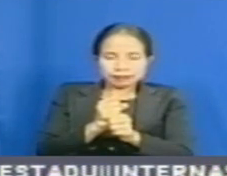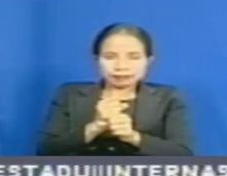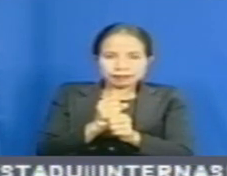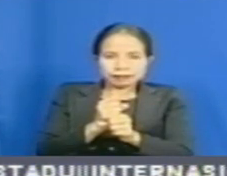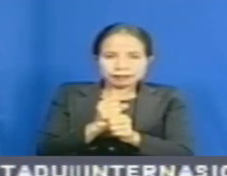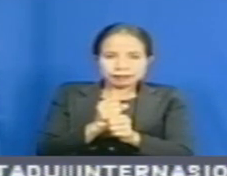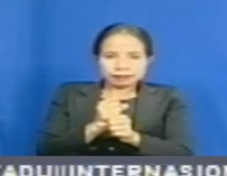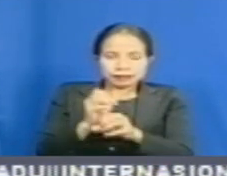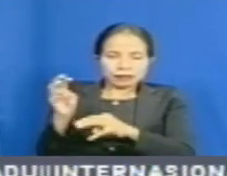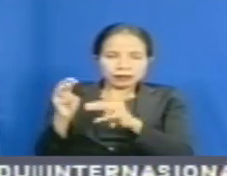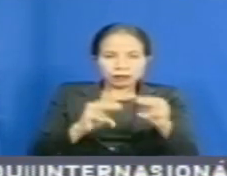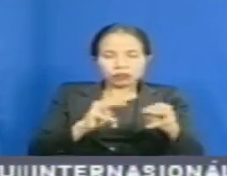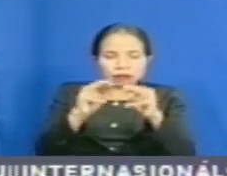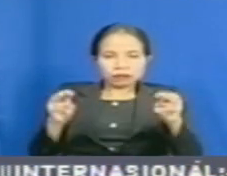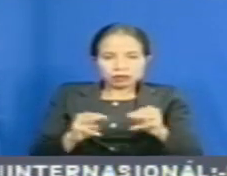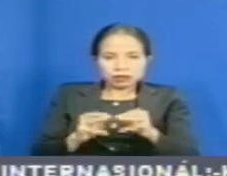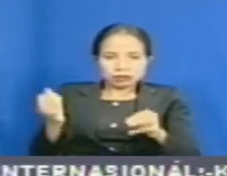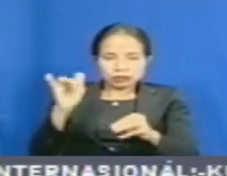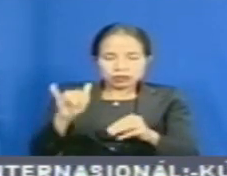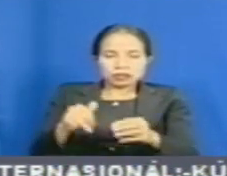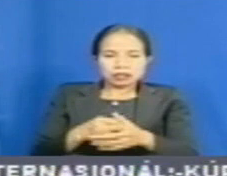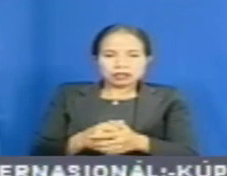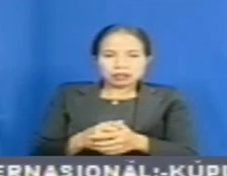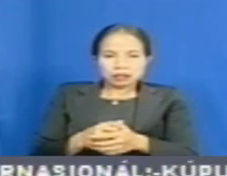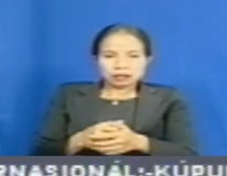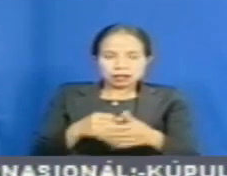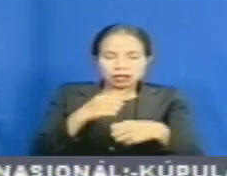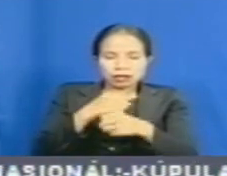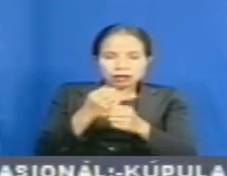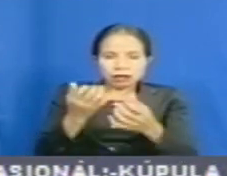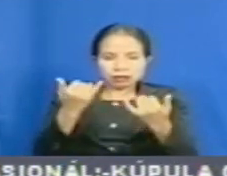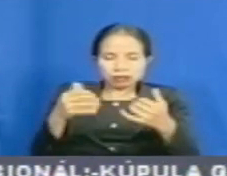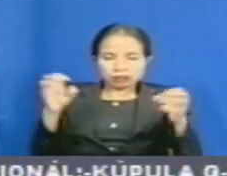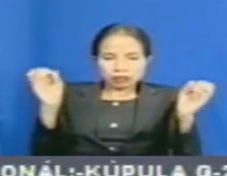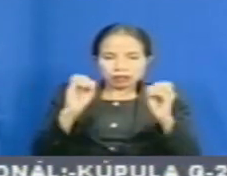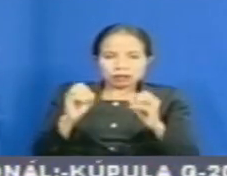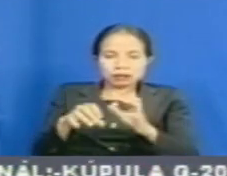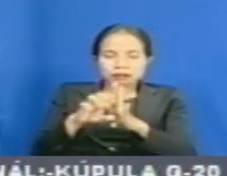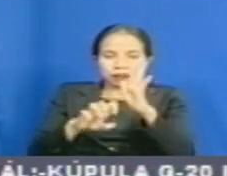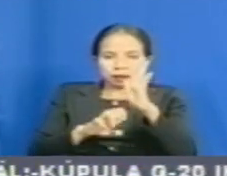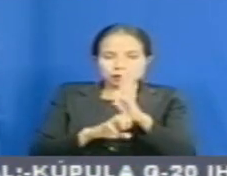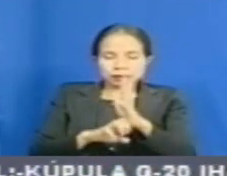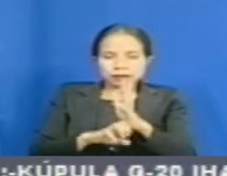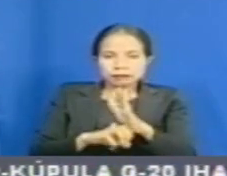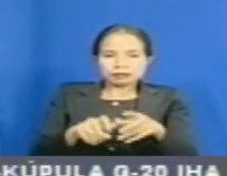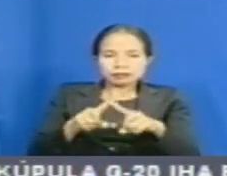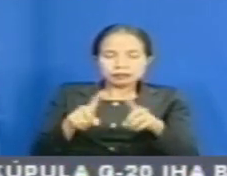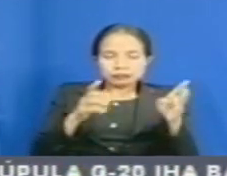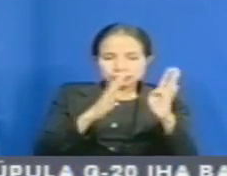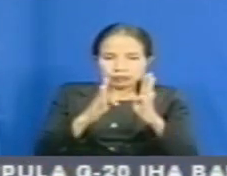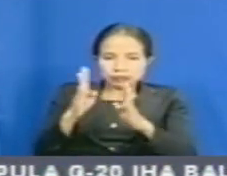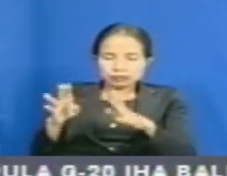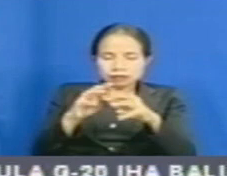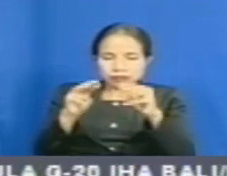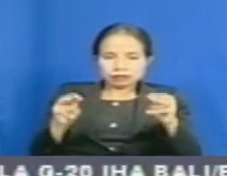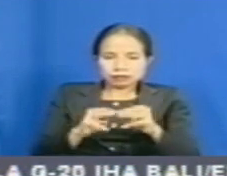a tu transforma município tira. Por se forma e agora vai a administração indireta do Estado, mas também prepara